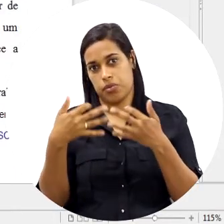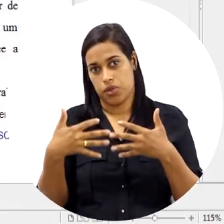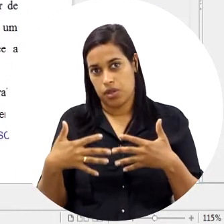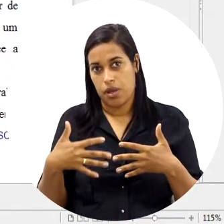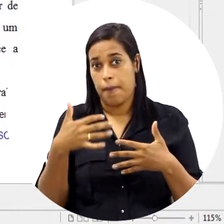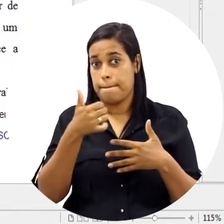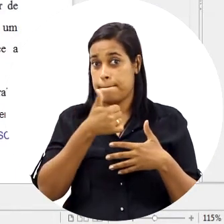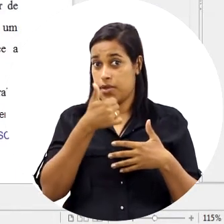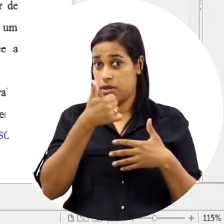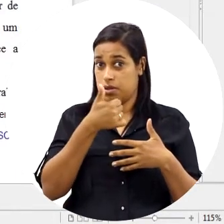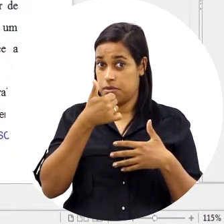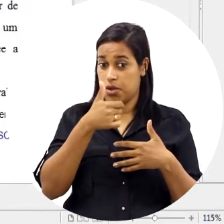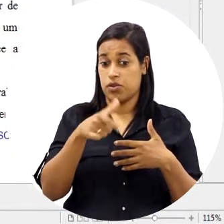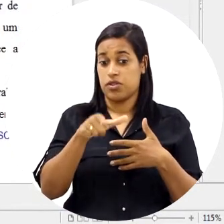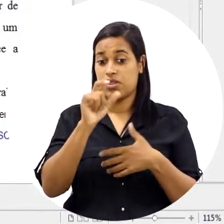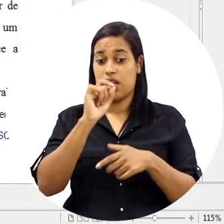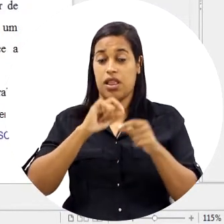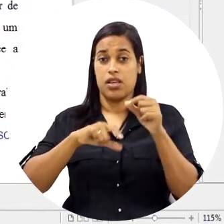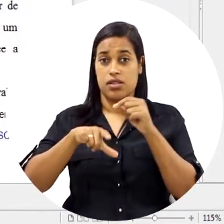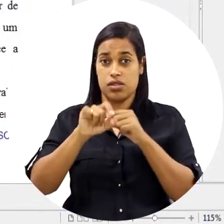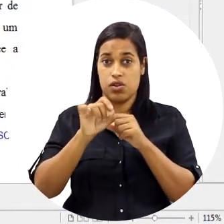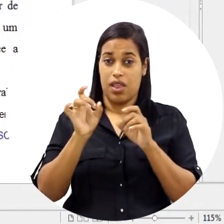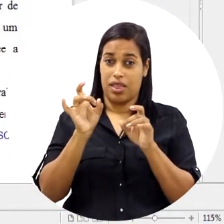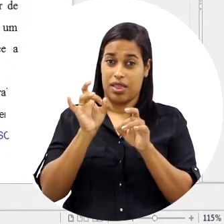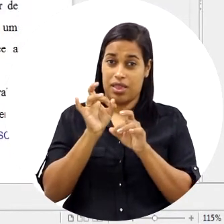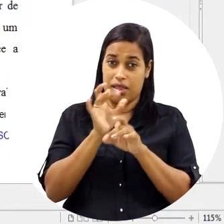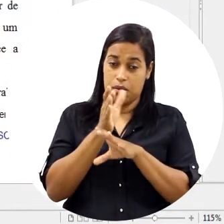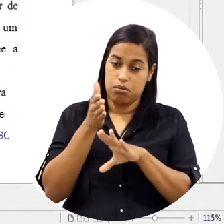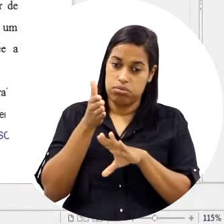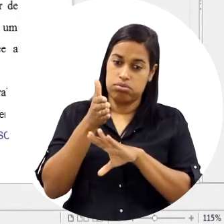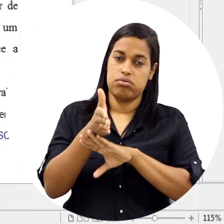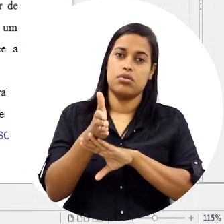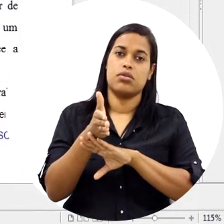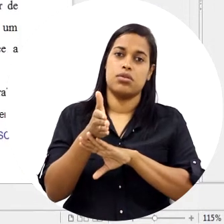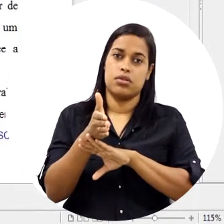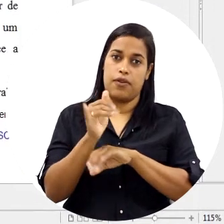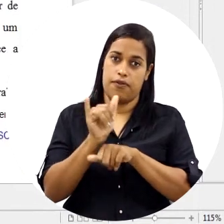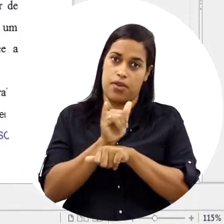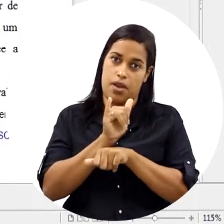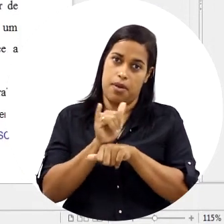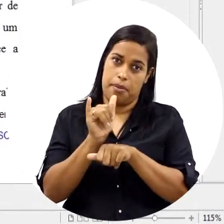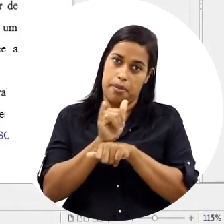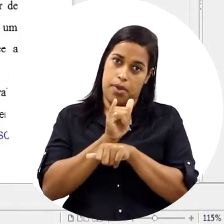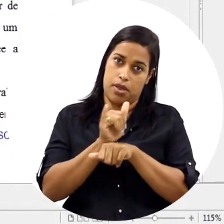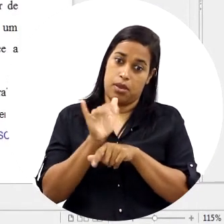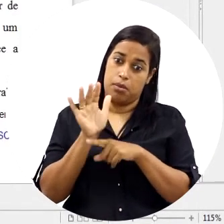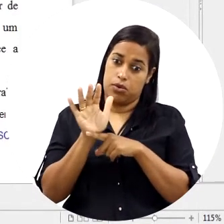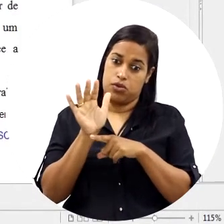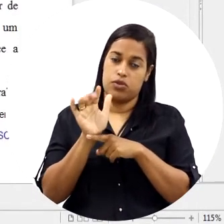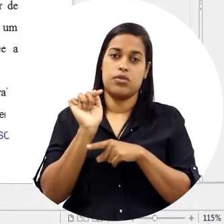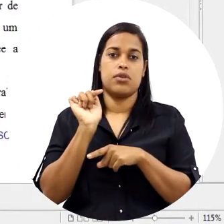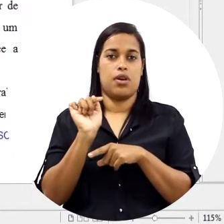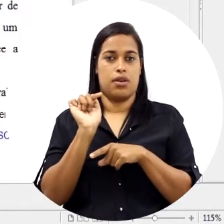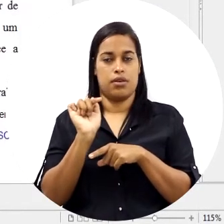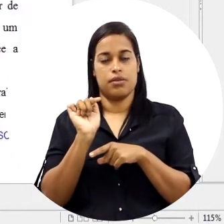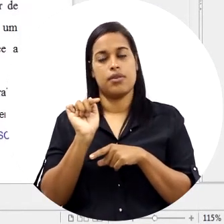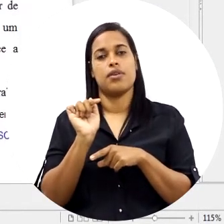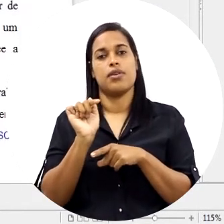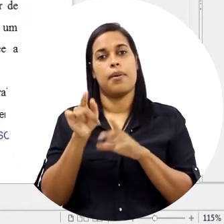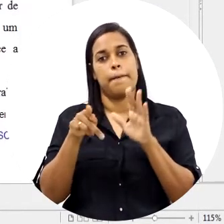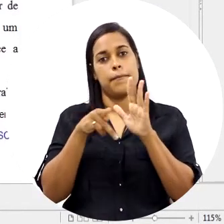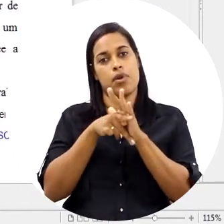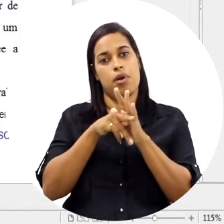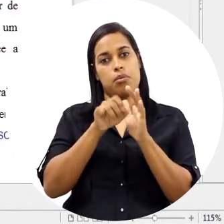primeiro selecionar o item e depois inserir através aqui da ferramenta, indicar que ele vai fazer parte como um item do